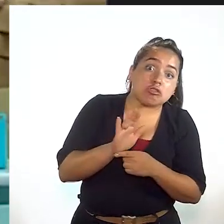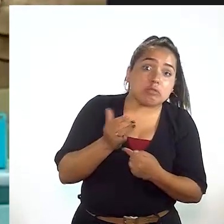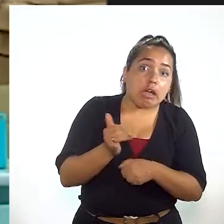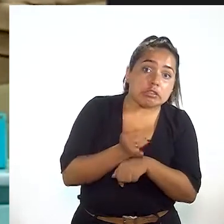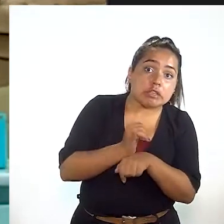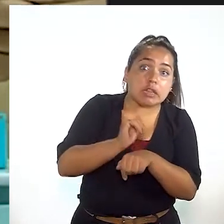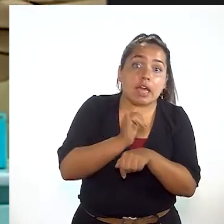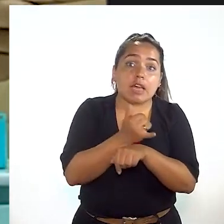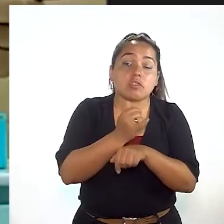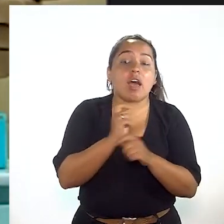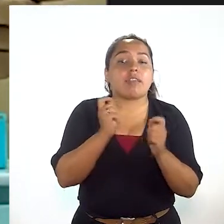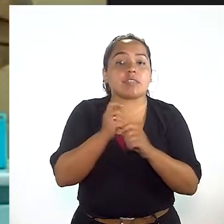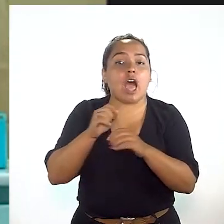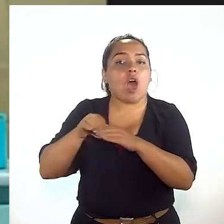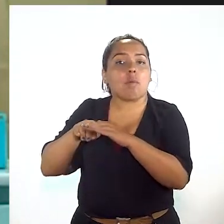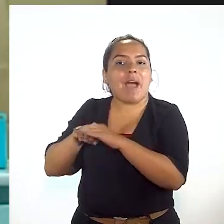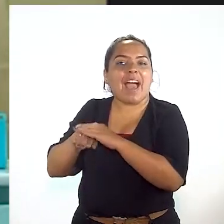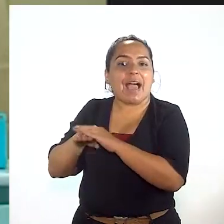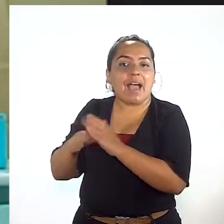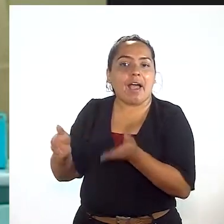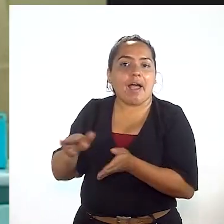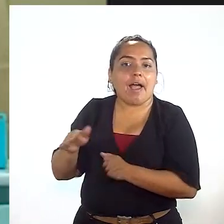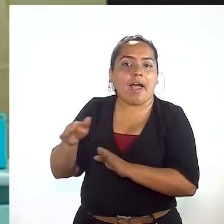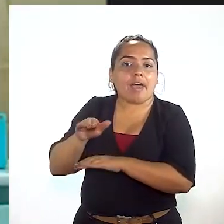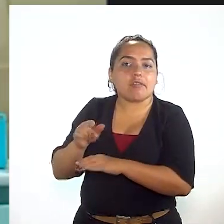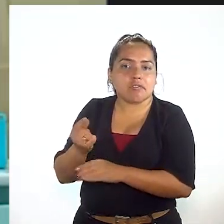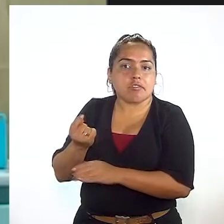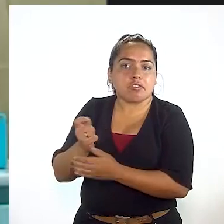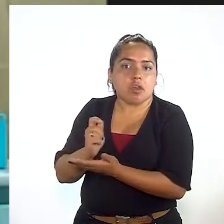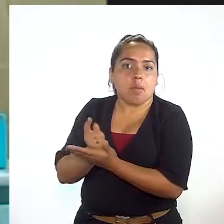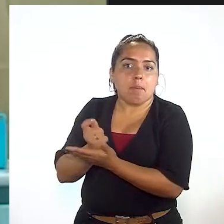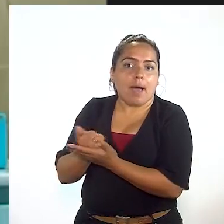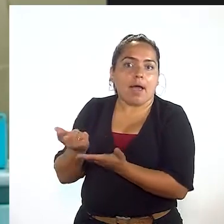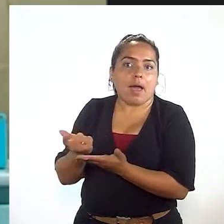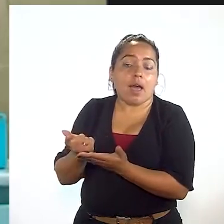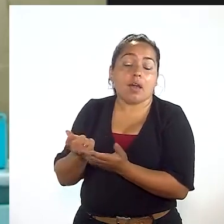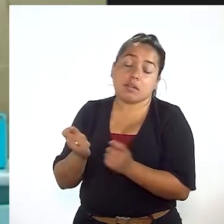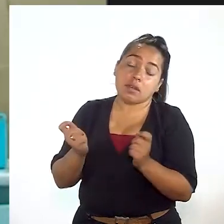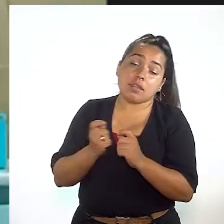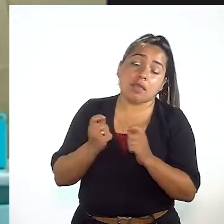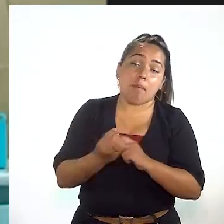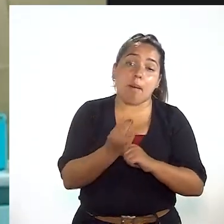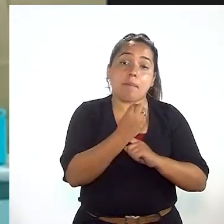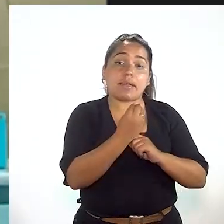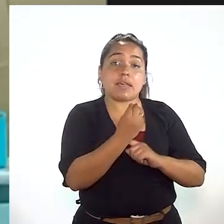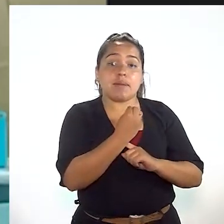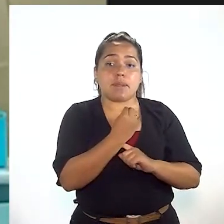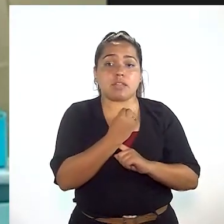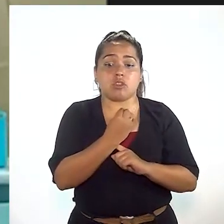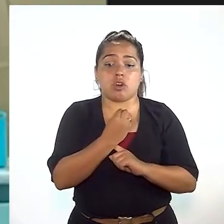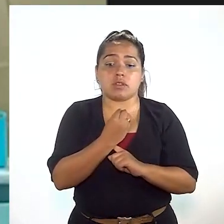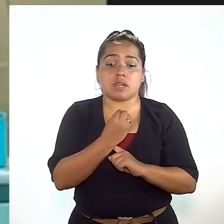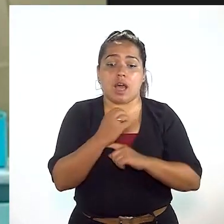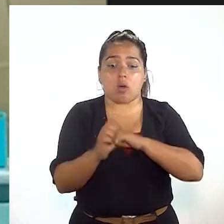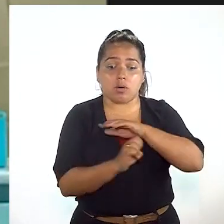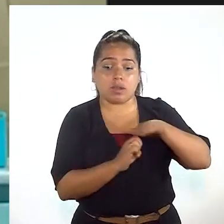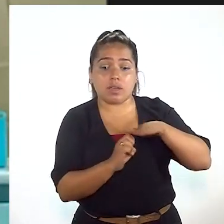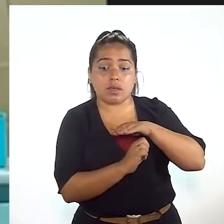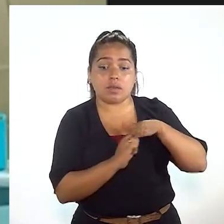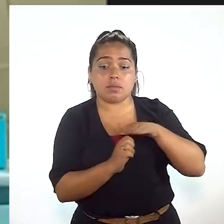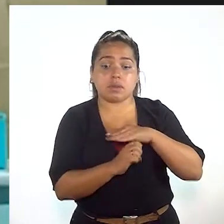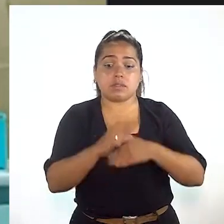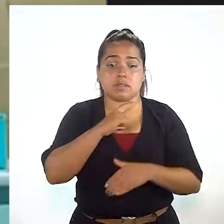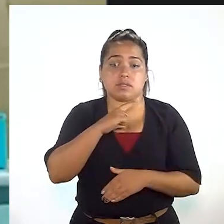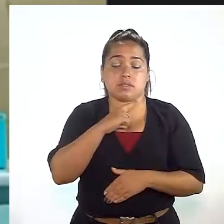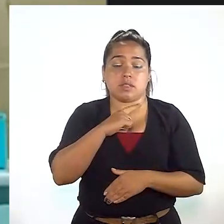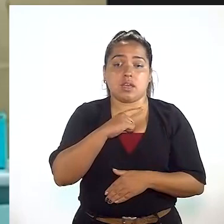seria seguro-desemprego, mas seria uma forma da gente fazer uma caixa para poder nos manter enquanto empreendedoras.